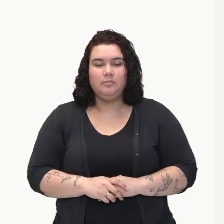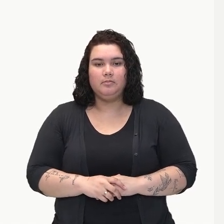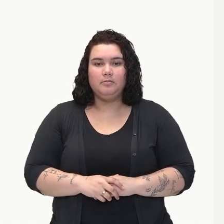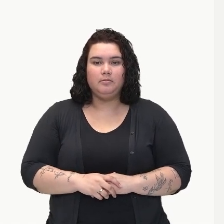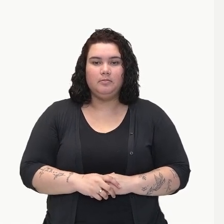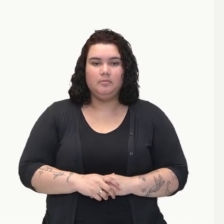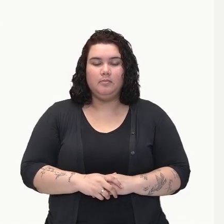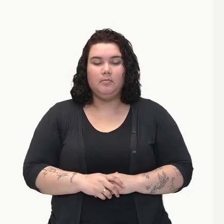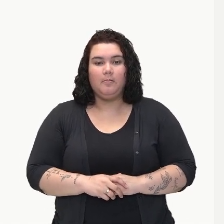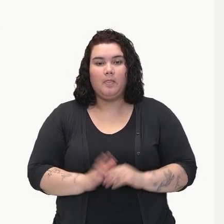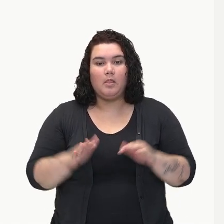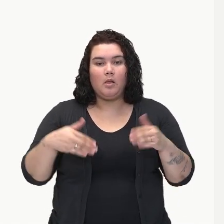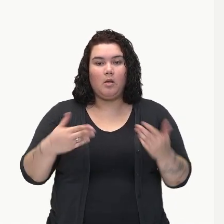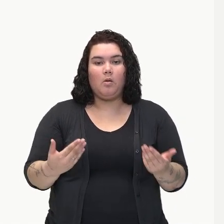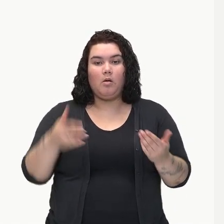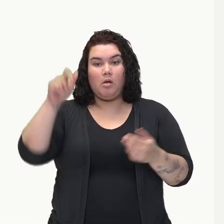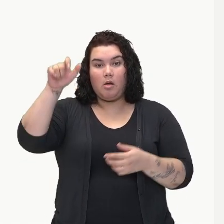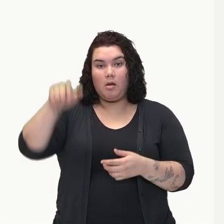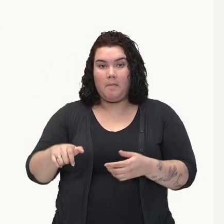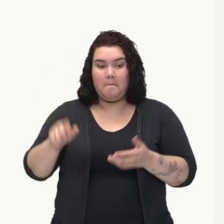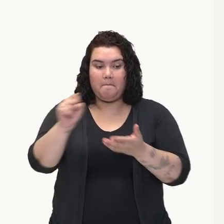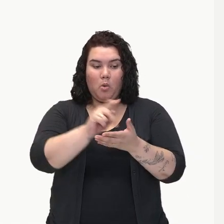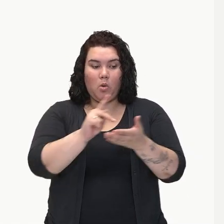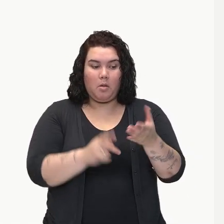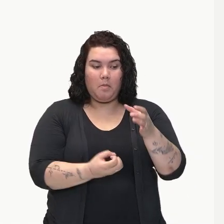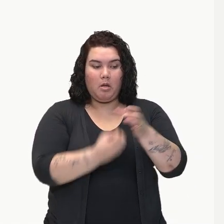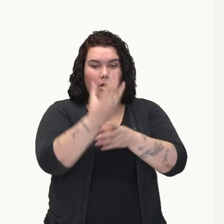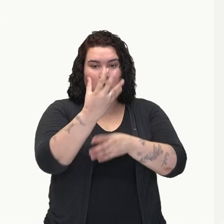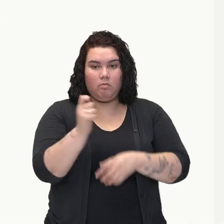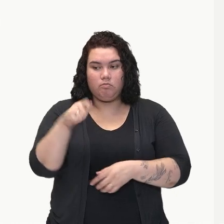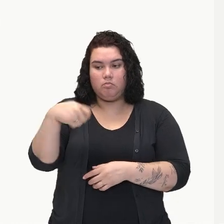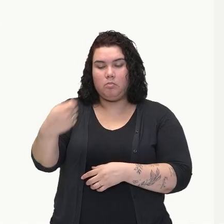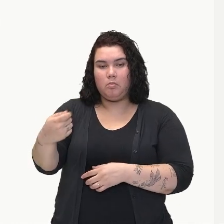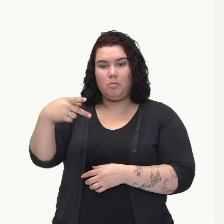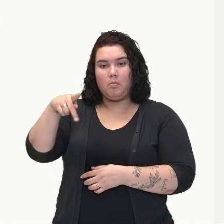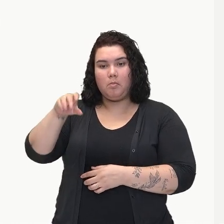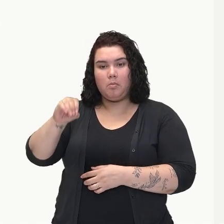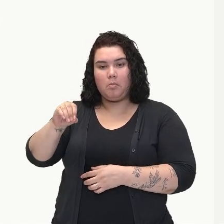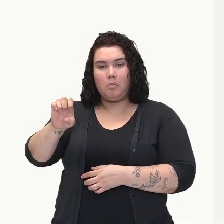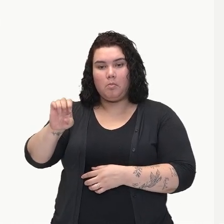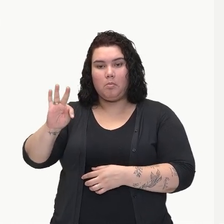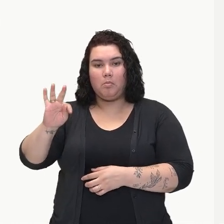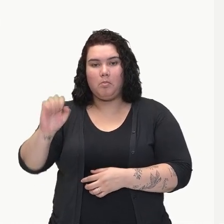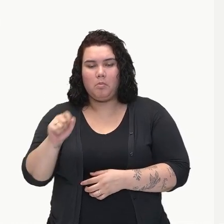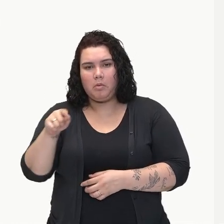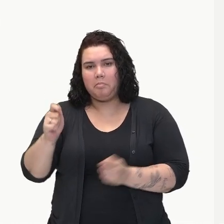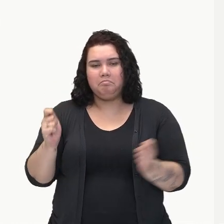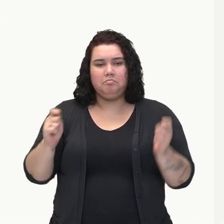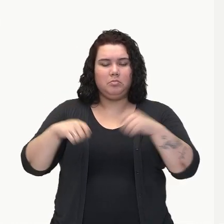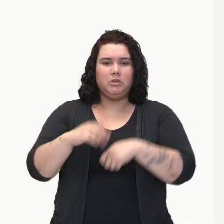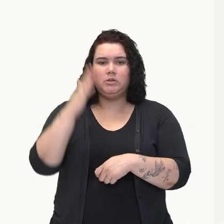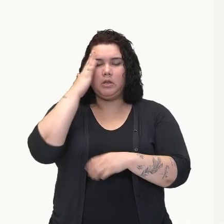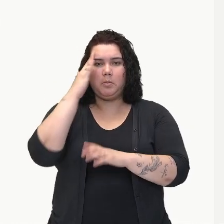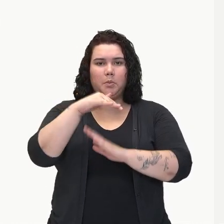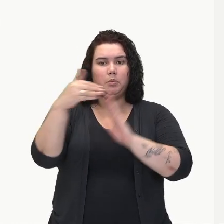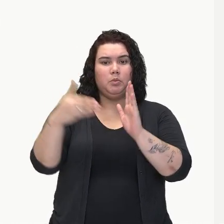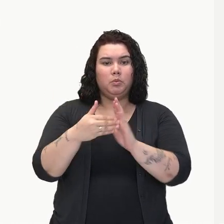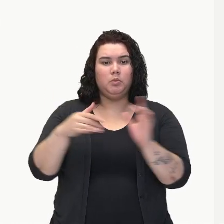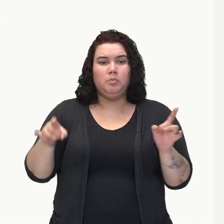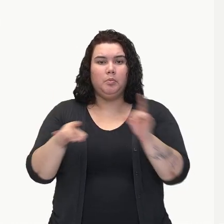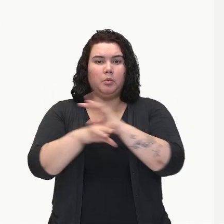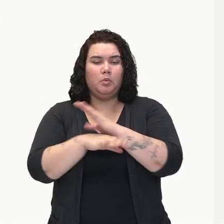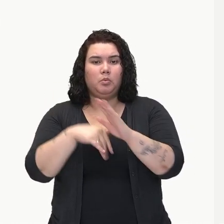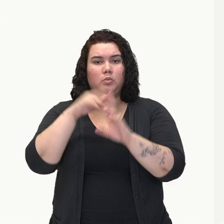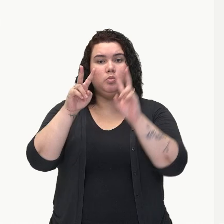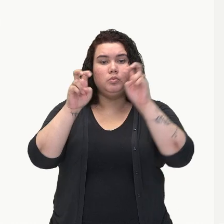Quem produz poemas é um poeta. E geralmente esse tipo de escritor tem muito domínio da língua e sensibilidade,